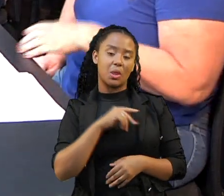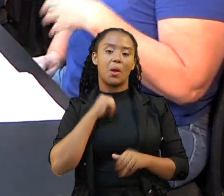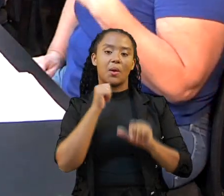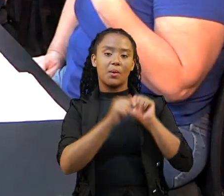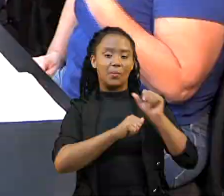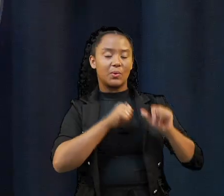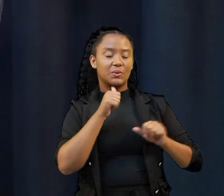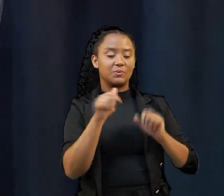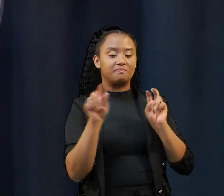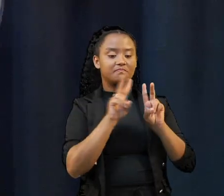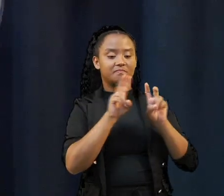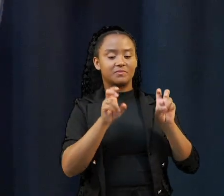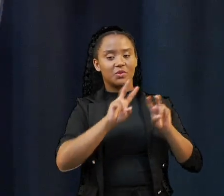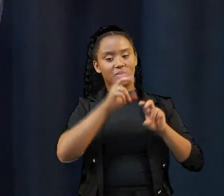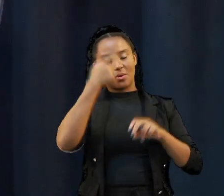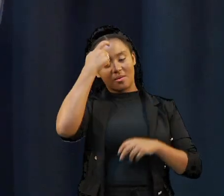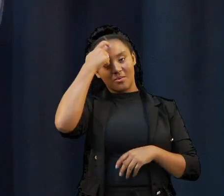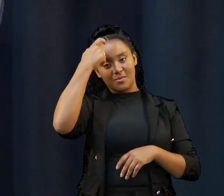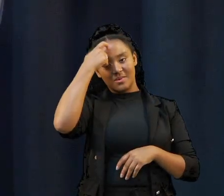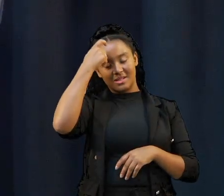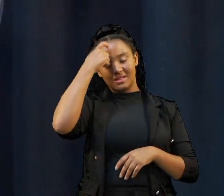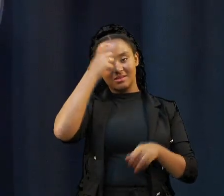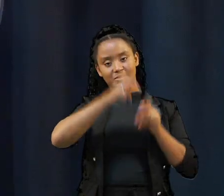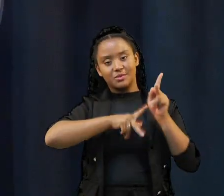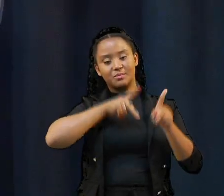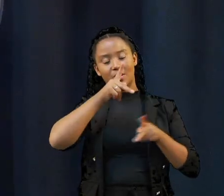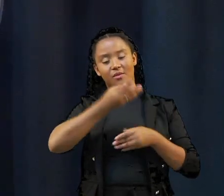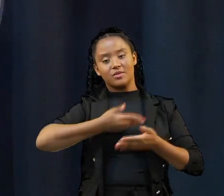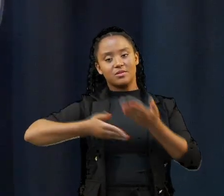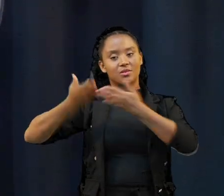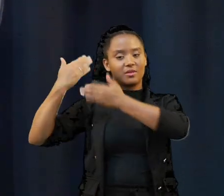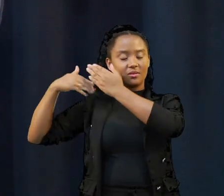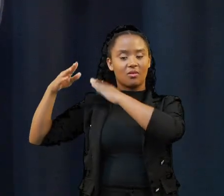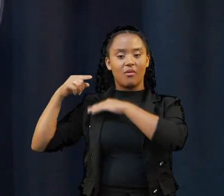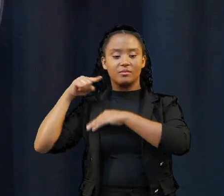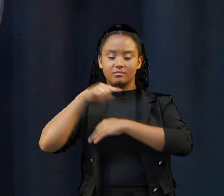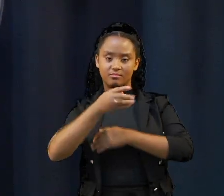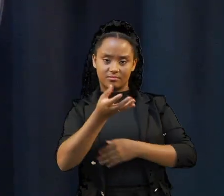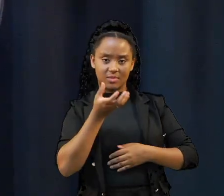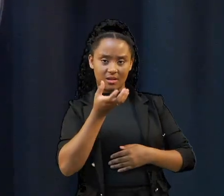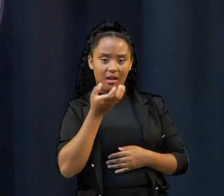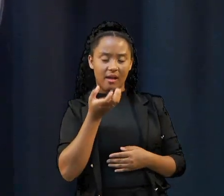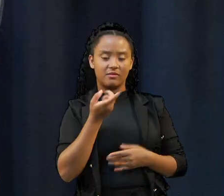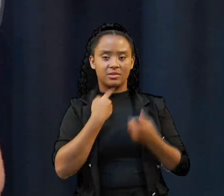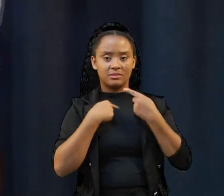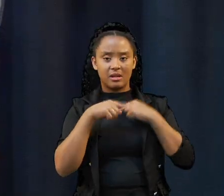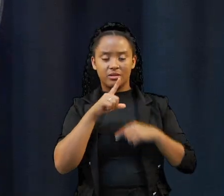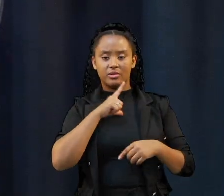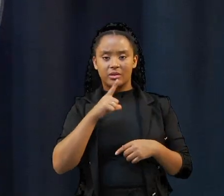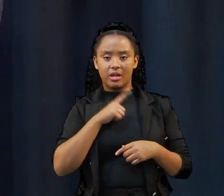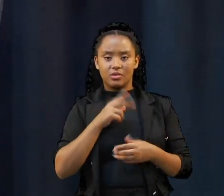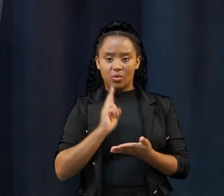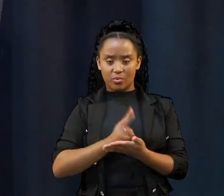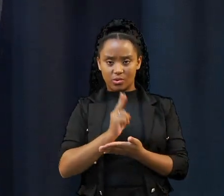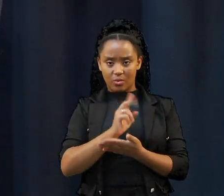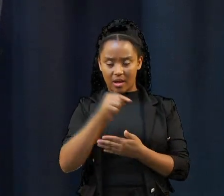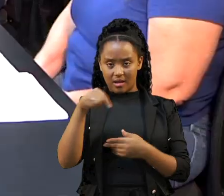vida dela, mudou essa questão da conscientização a respeito dos povos originários. Você pretende continuar na